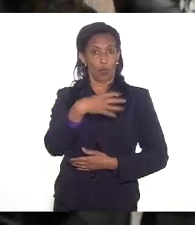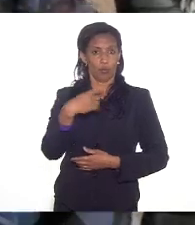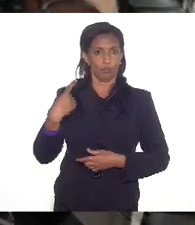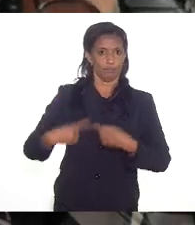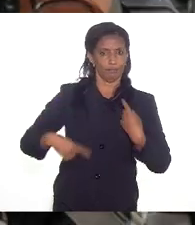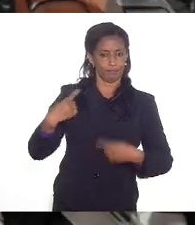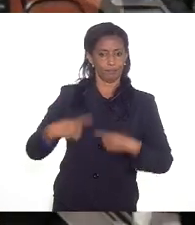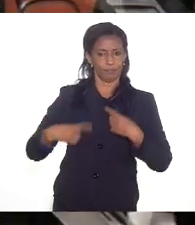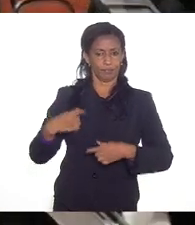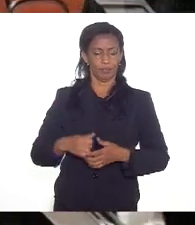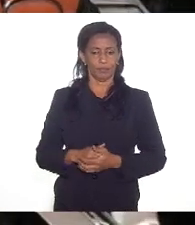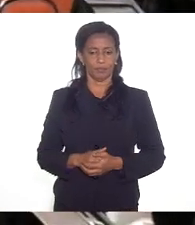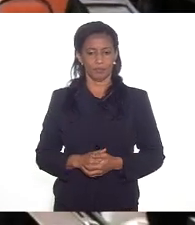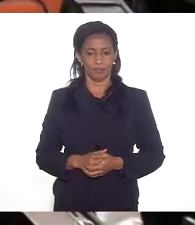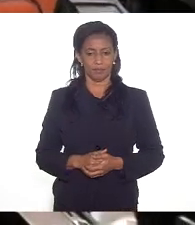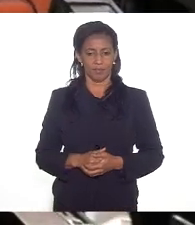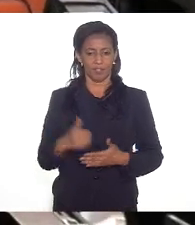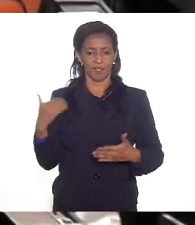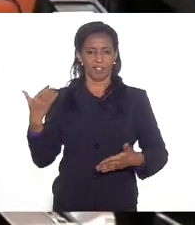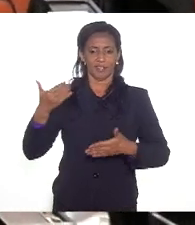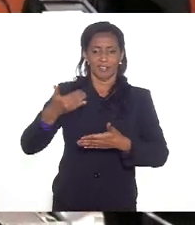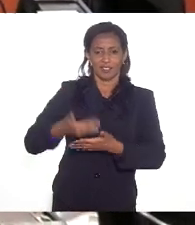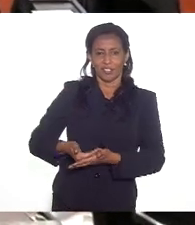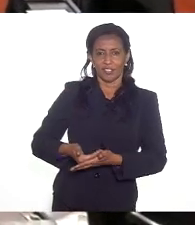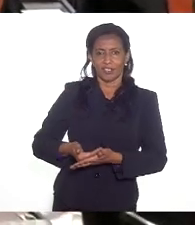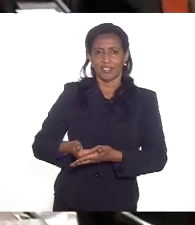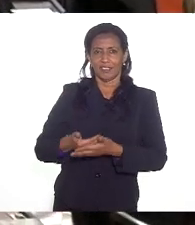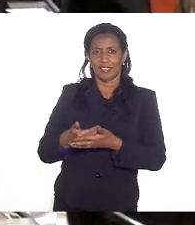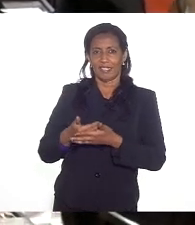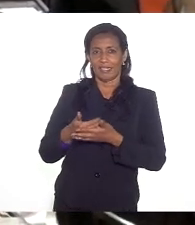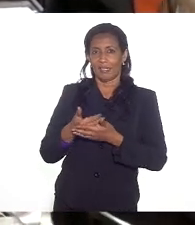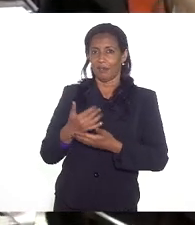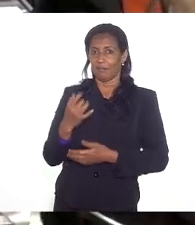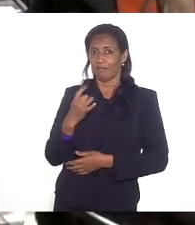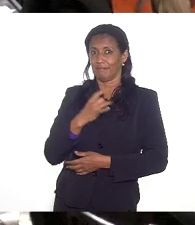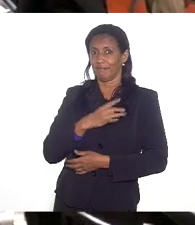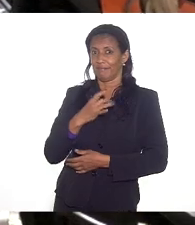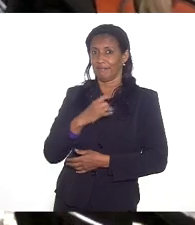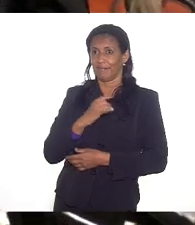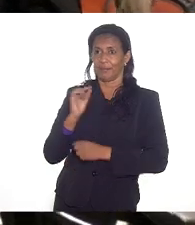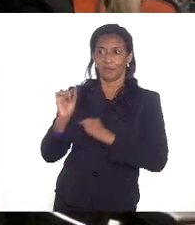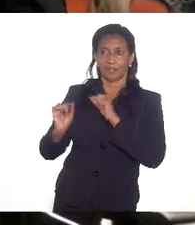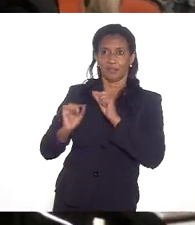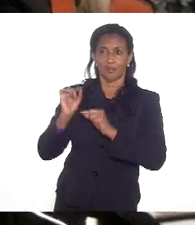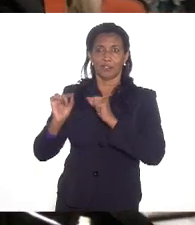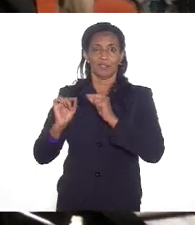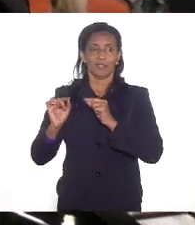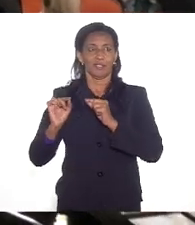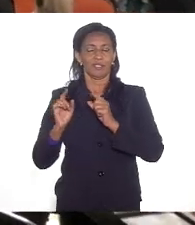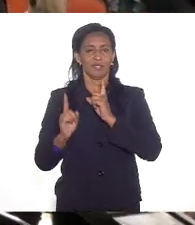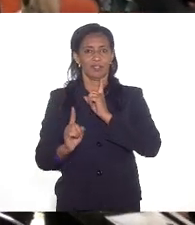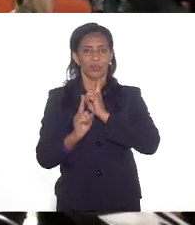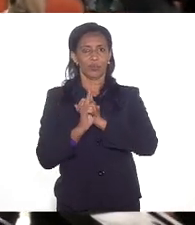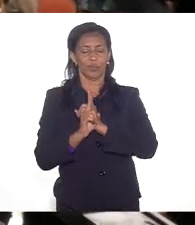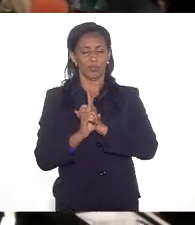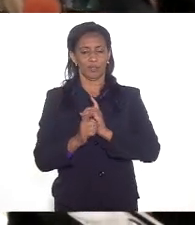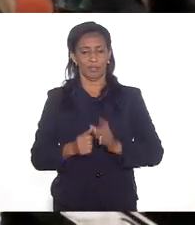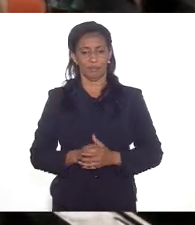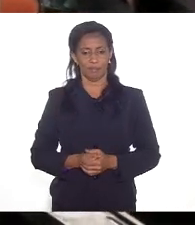política por entrar no meio que uma reticência com quem que você vai encontrar